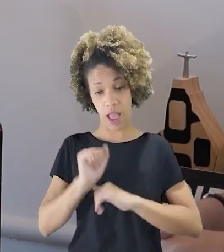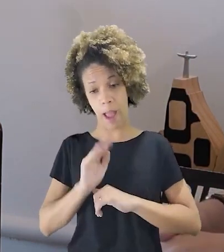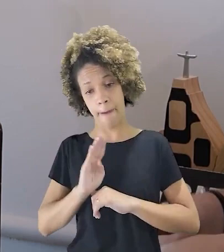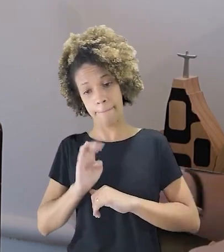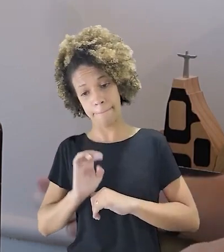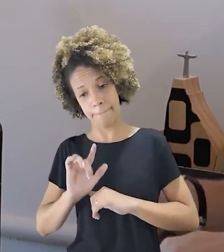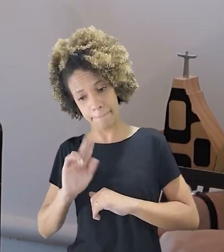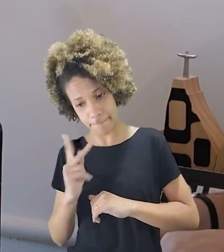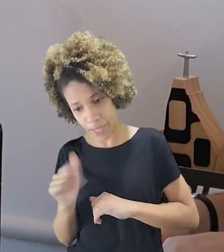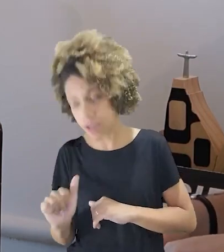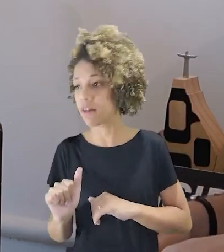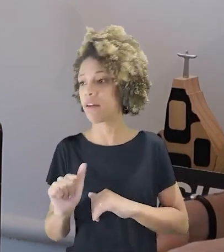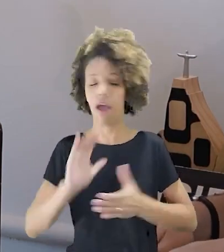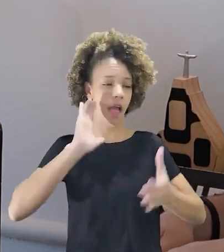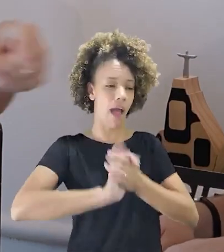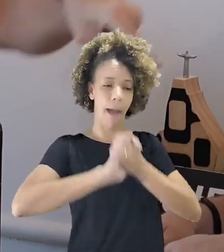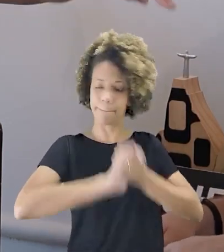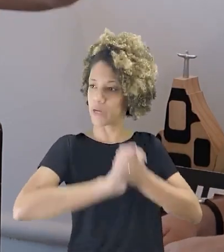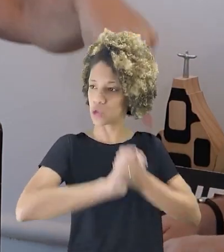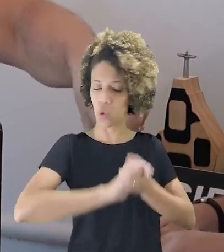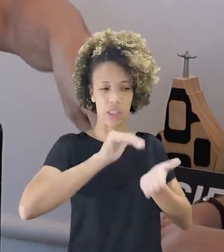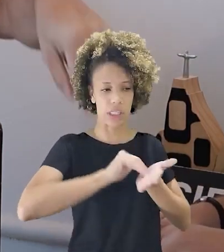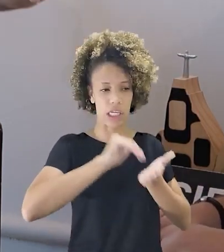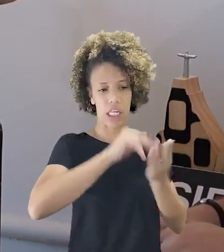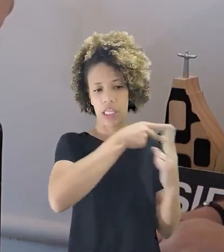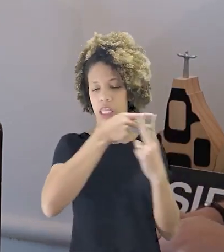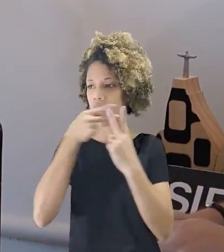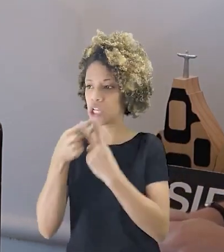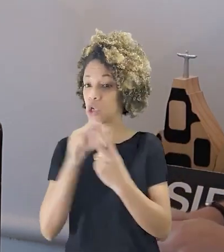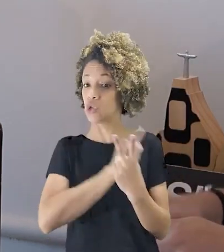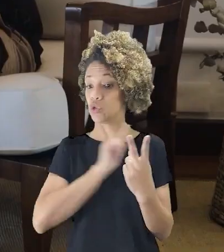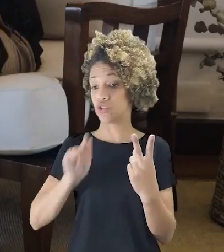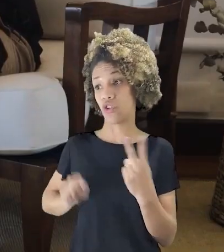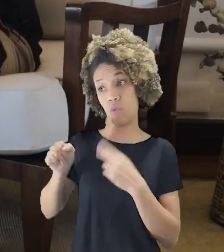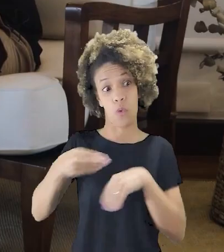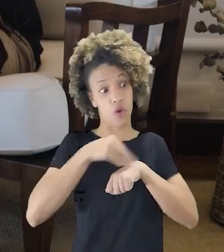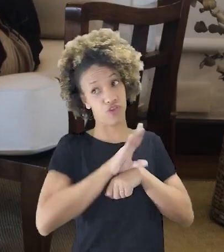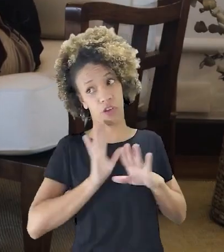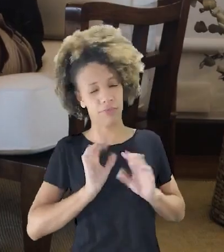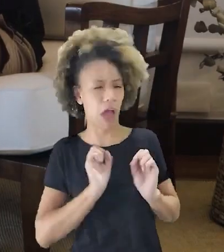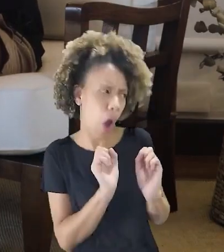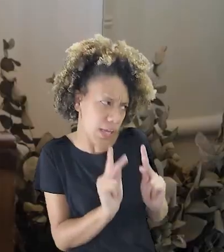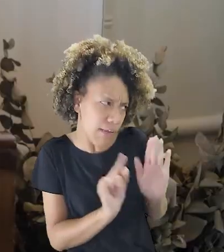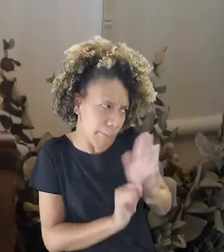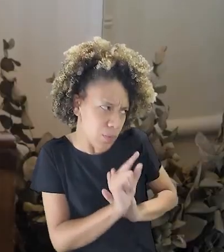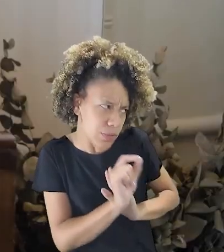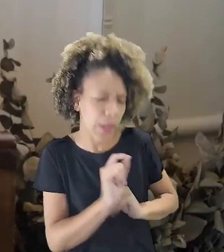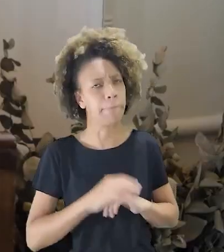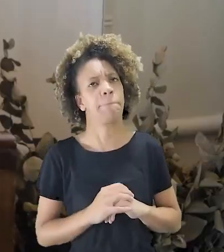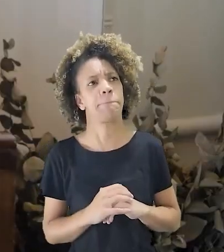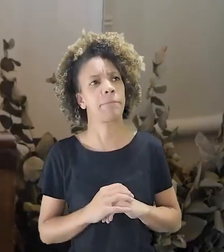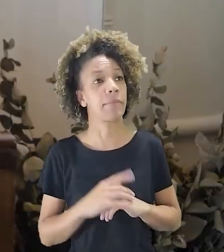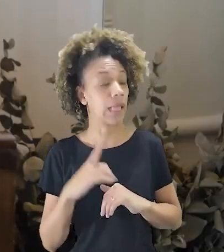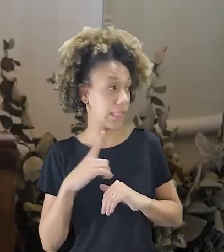da cadeia pela porta da frente, apertando a mão do secretário que o governador indicou. Ok. Né? A pergunta é, temos